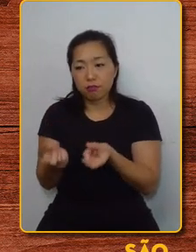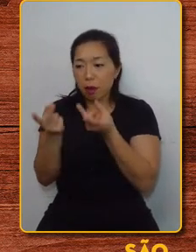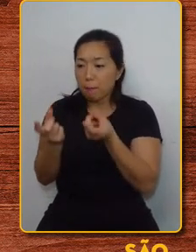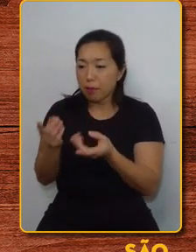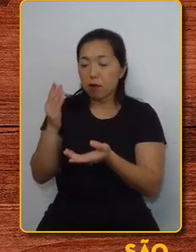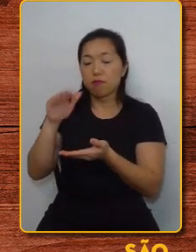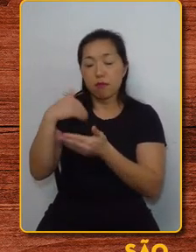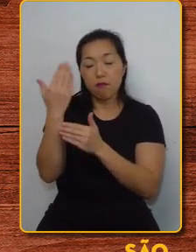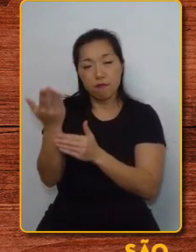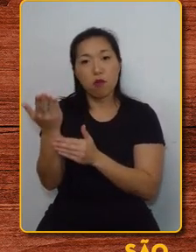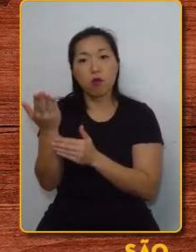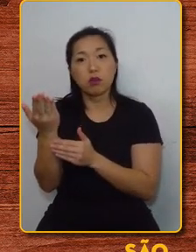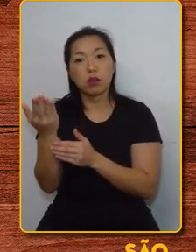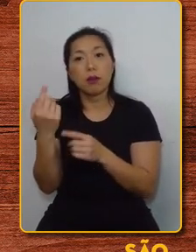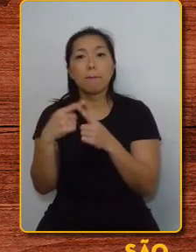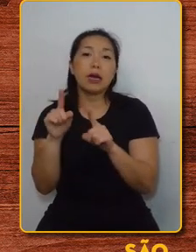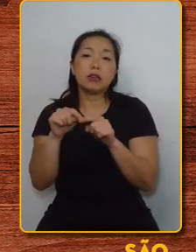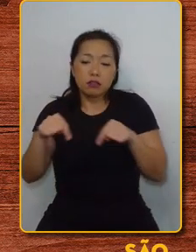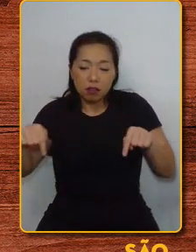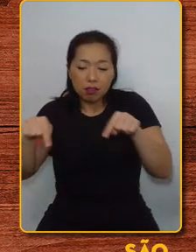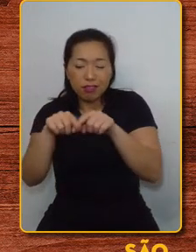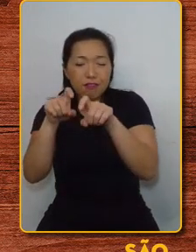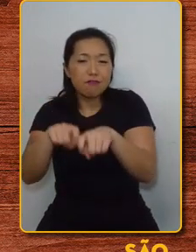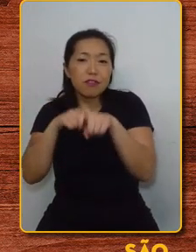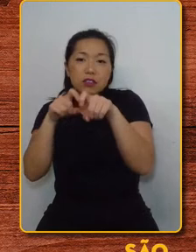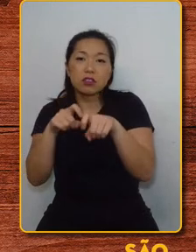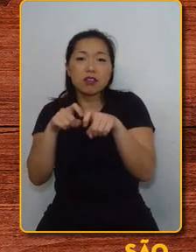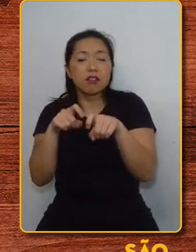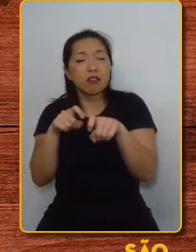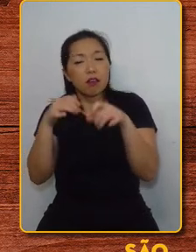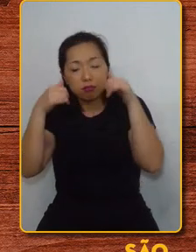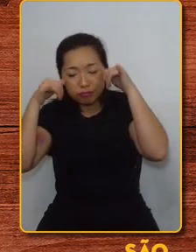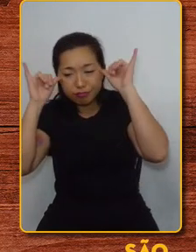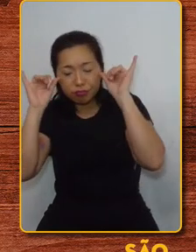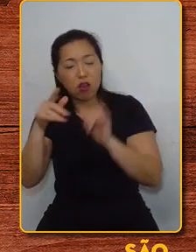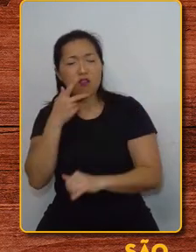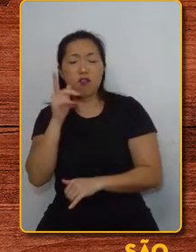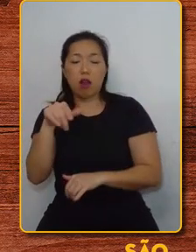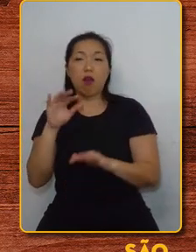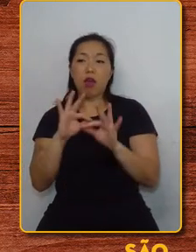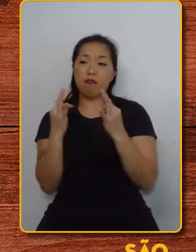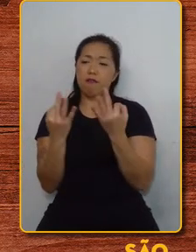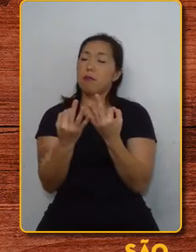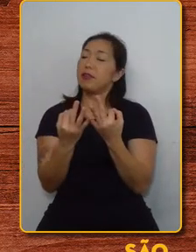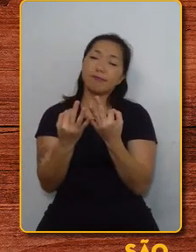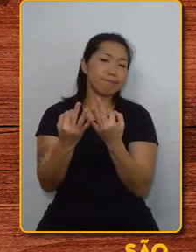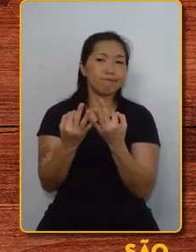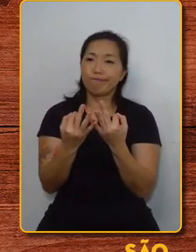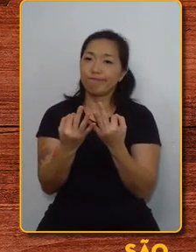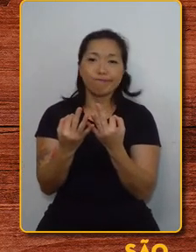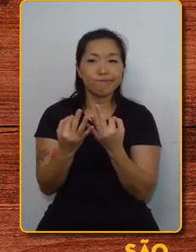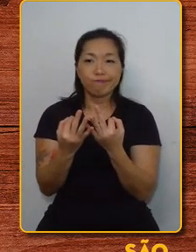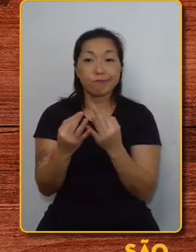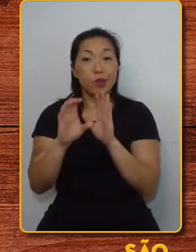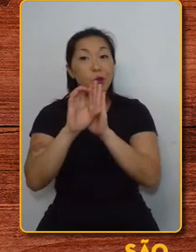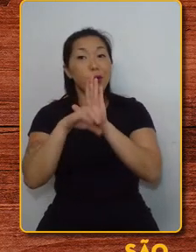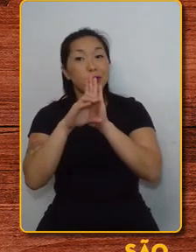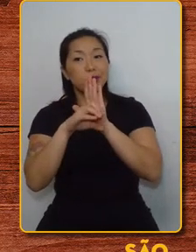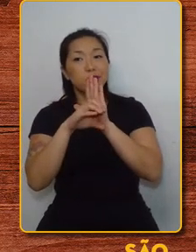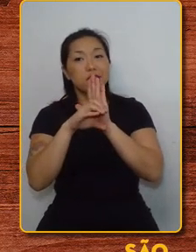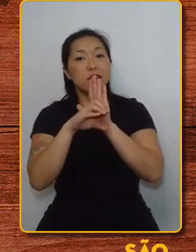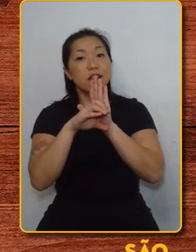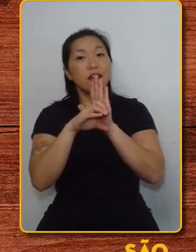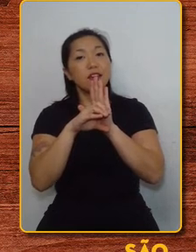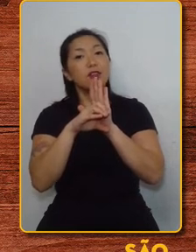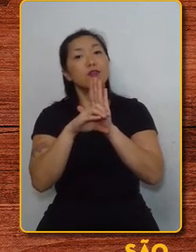ou da fazendinha, eu posso chamar de agricultura familiar. Eu tenho uma distorção de conceito, que a academia adora ele, que não nos interessa